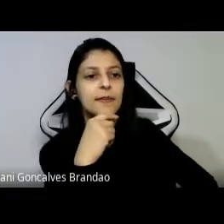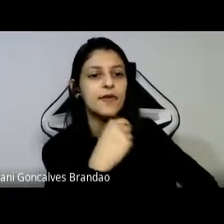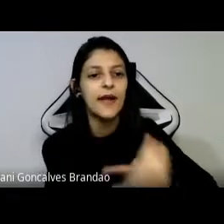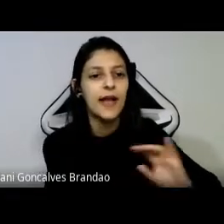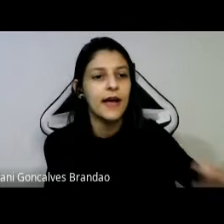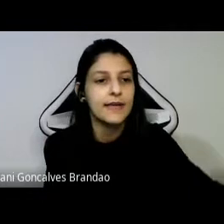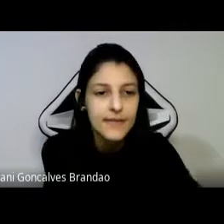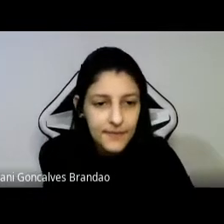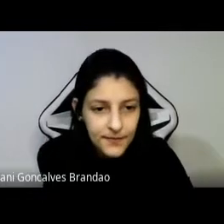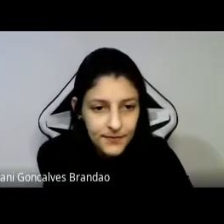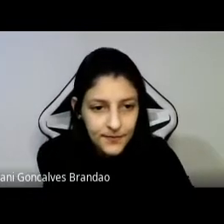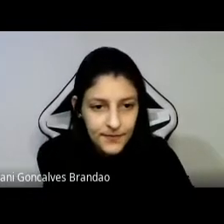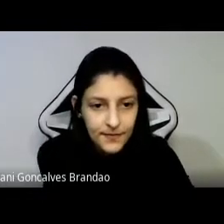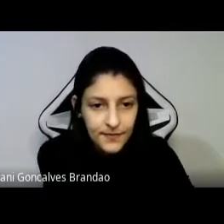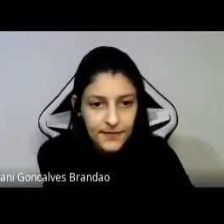Raíssa, pode falar, Raíssa.